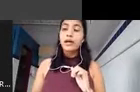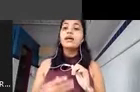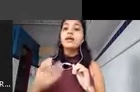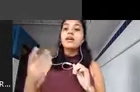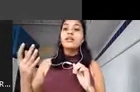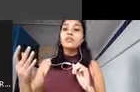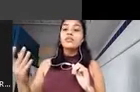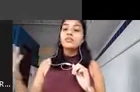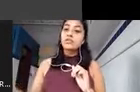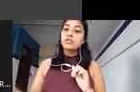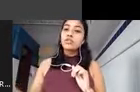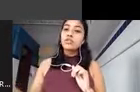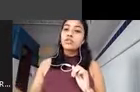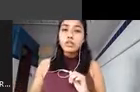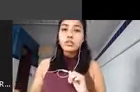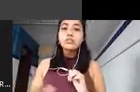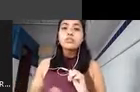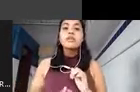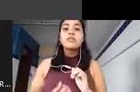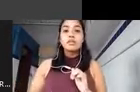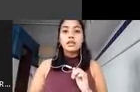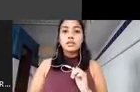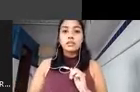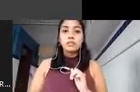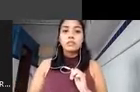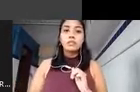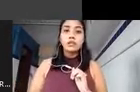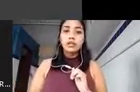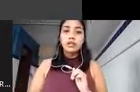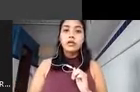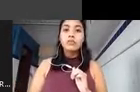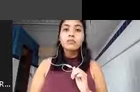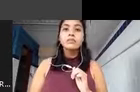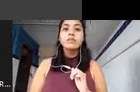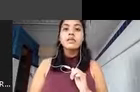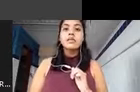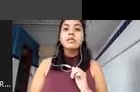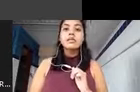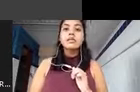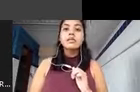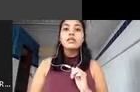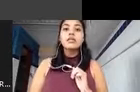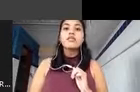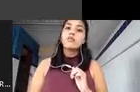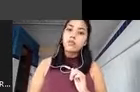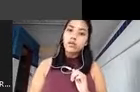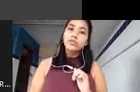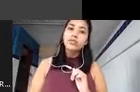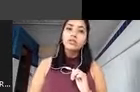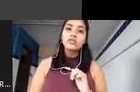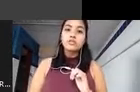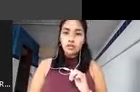em Belém do Pará, no curso de Arquitetura e Urbanismo, orientado por Monique Leão e